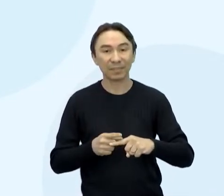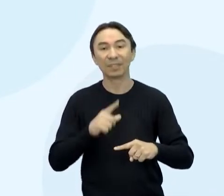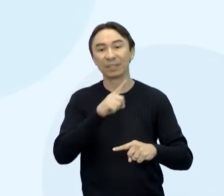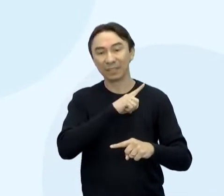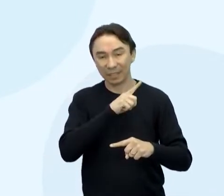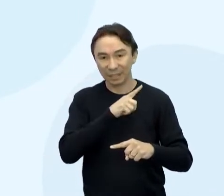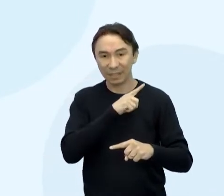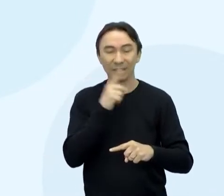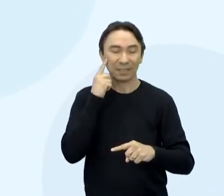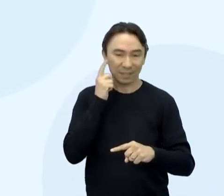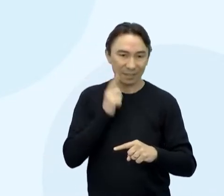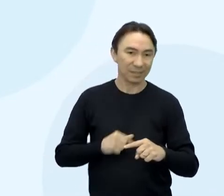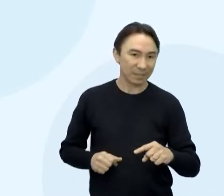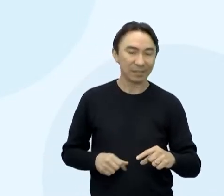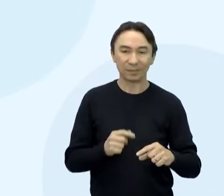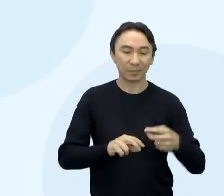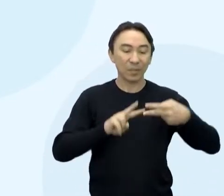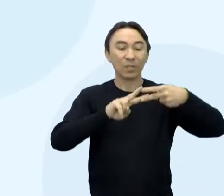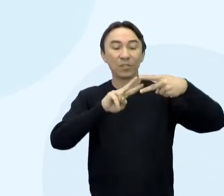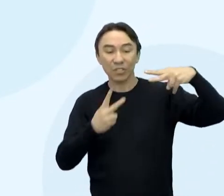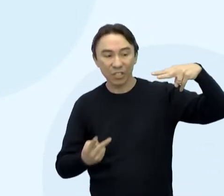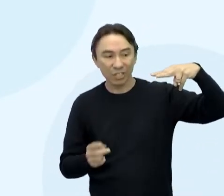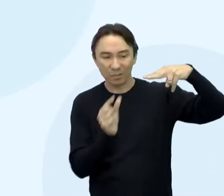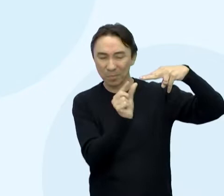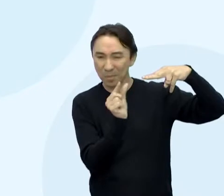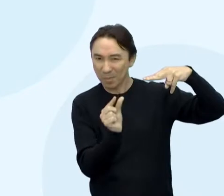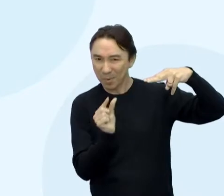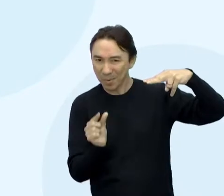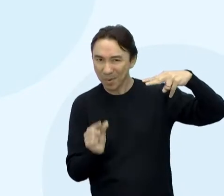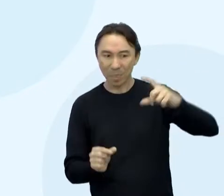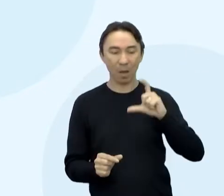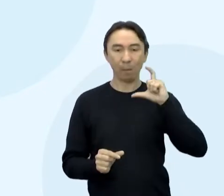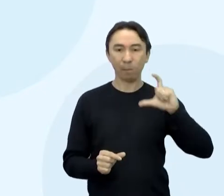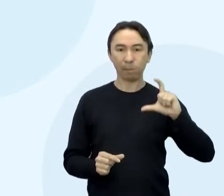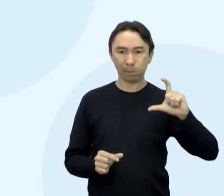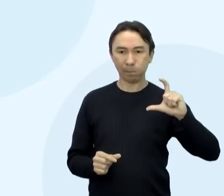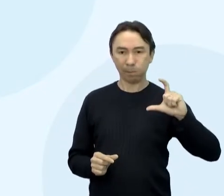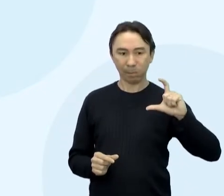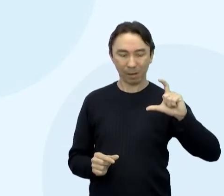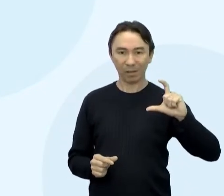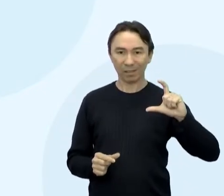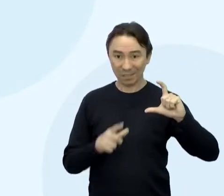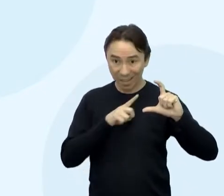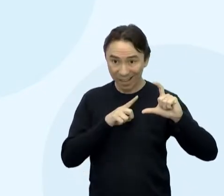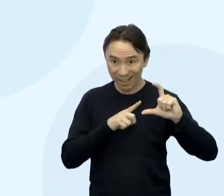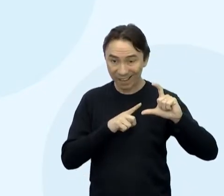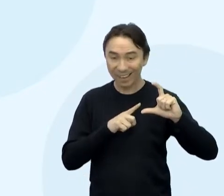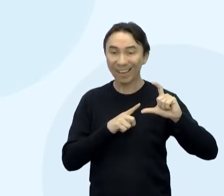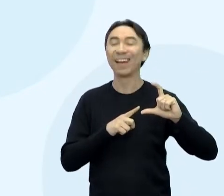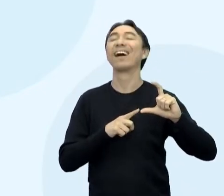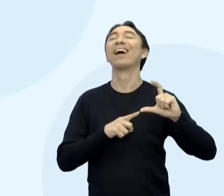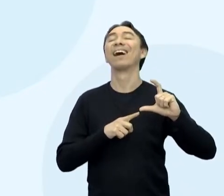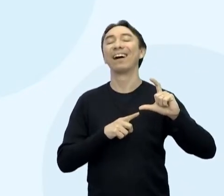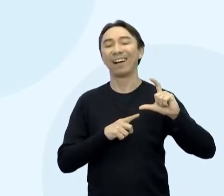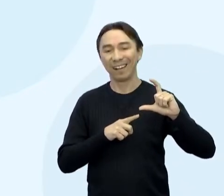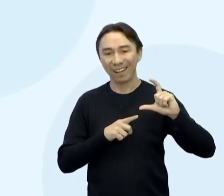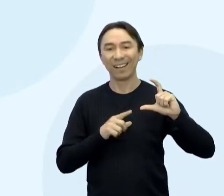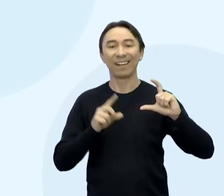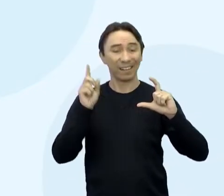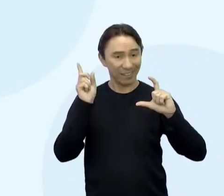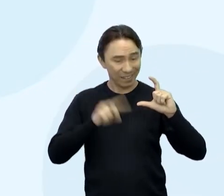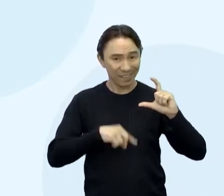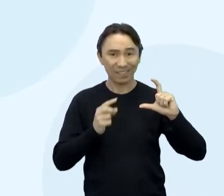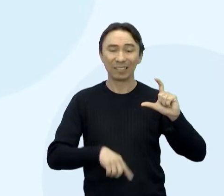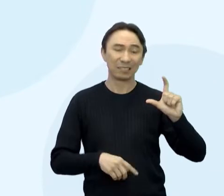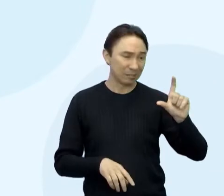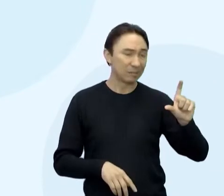genes dominantes. Aqueles que têm os genes dominantes, as letrinhas maiúsculas, eles são então afetados